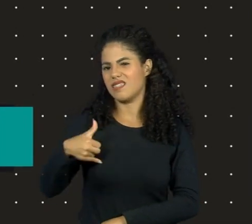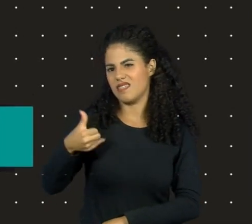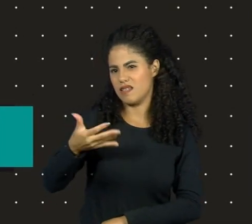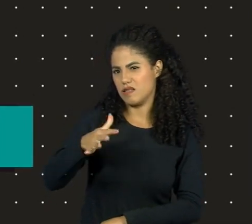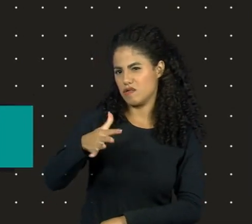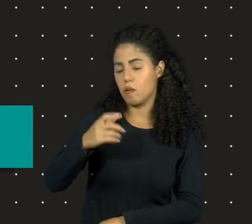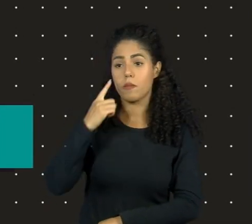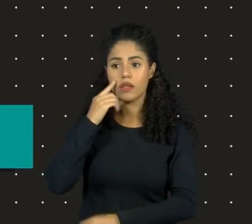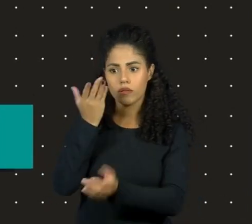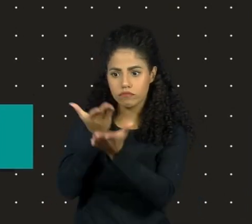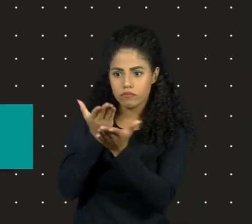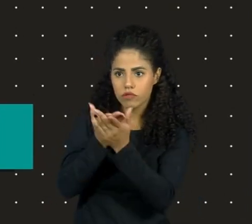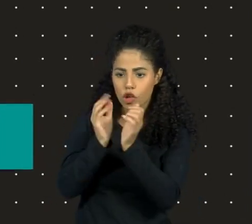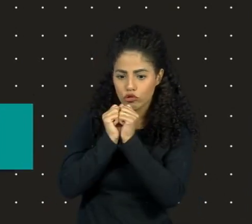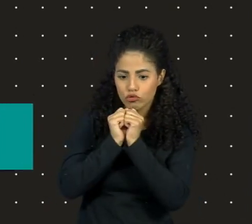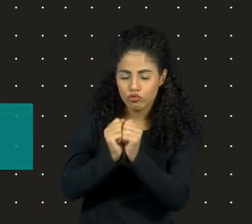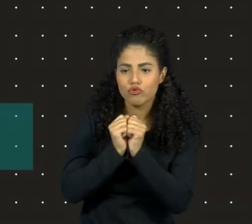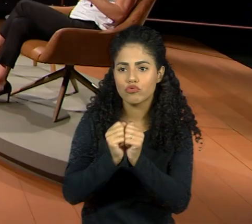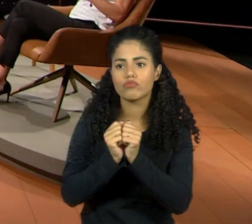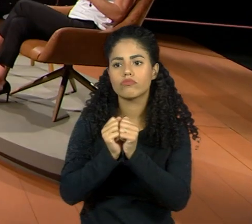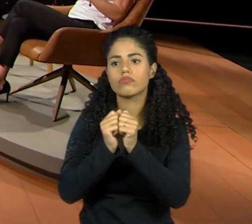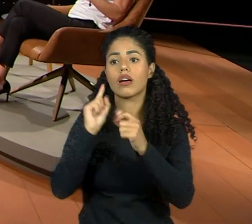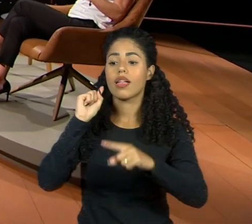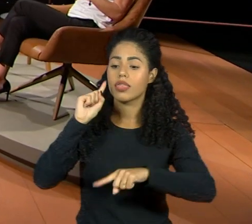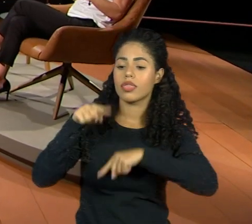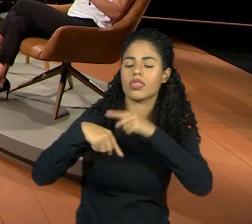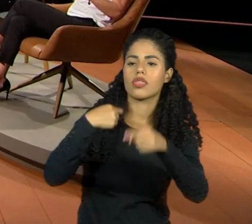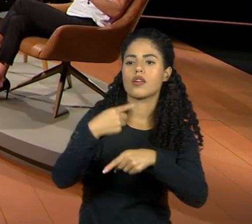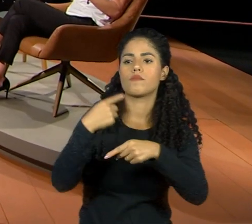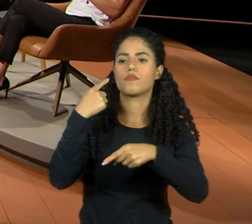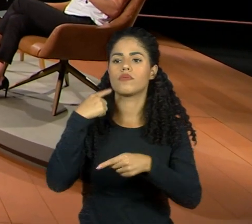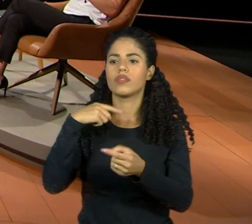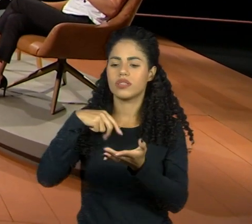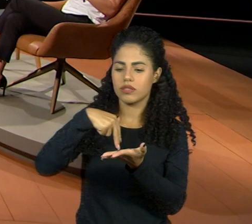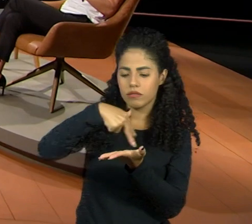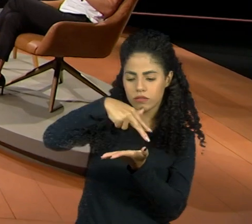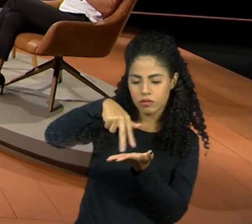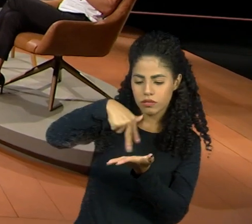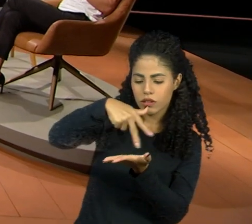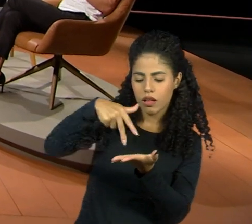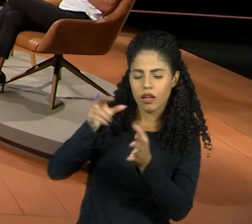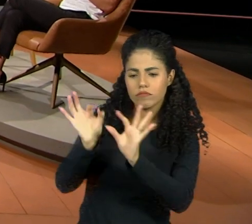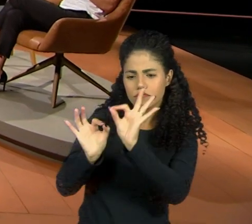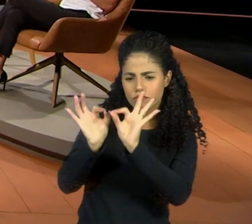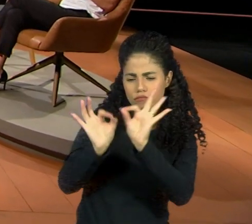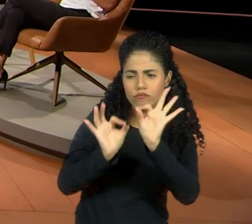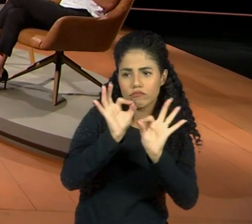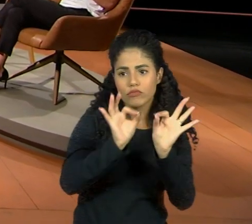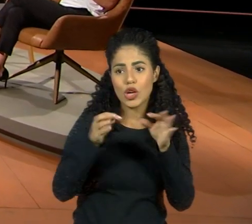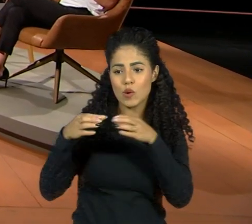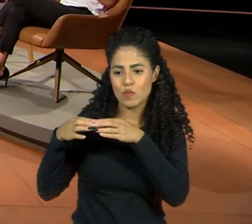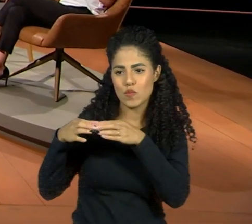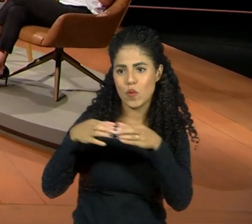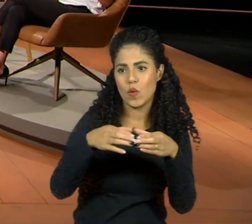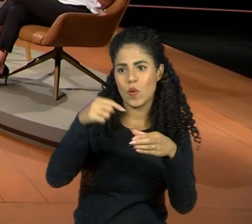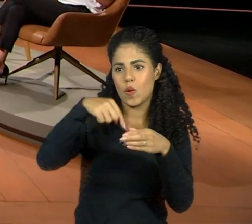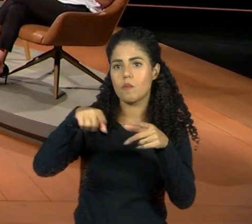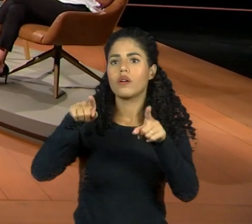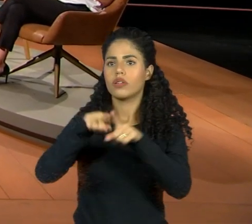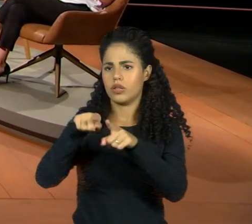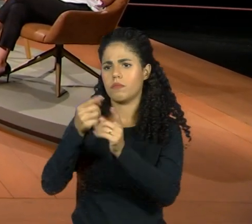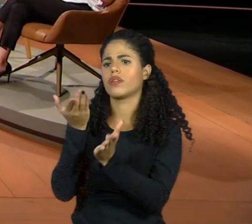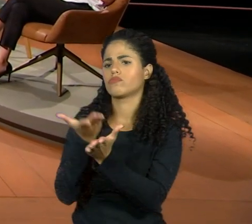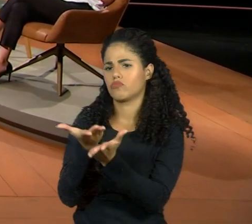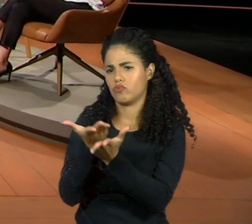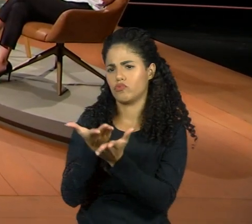fizemos aula juntas na Vera Câmara. Depois cheguei a coreografar para o Ballet Estágio, para a companhia, e fiz aula